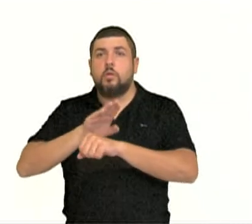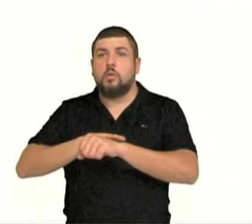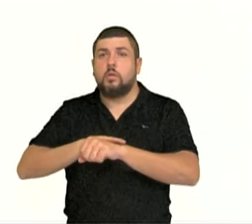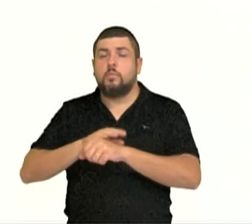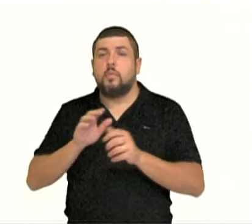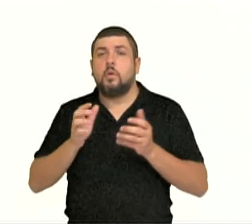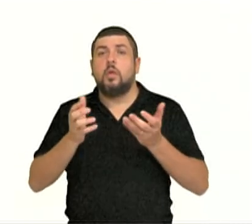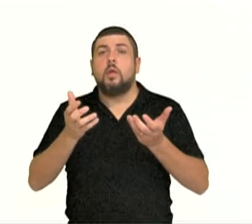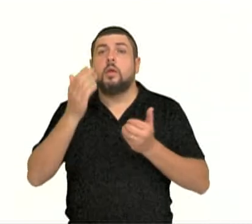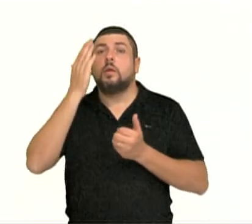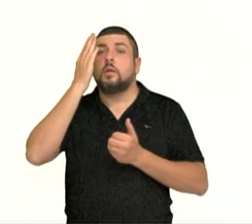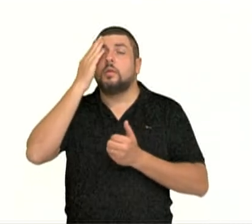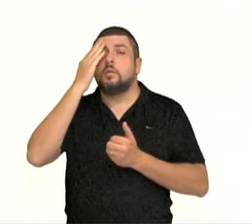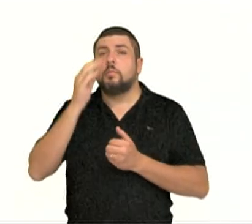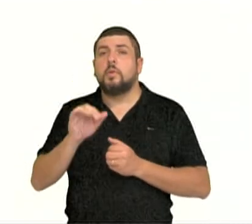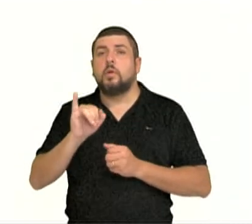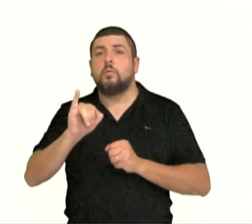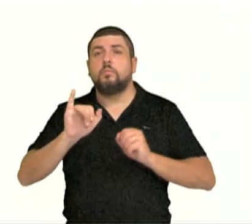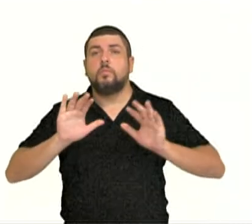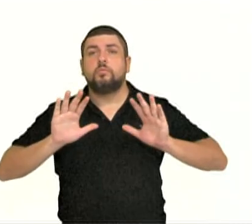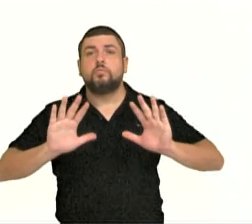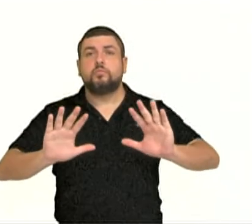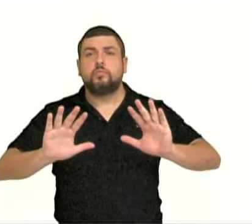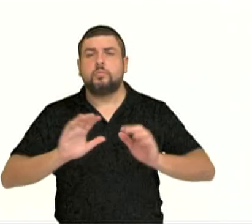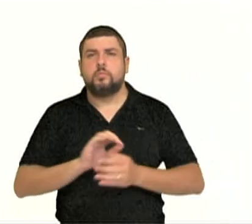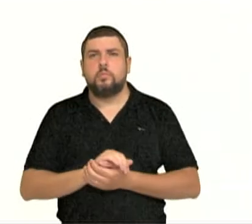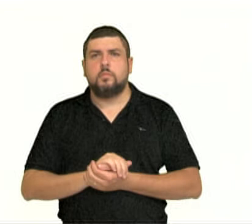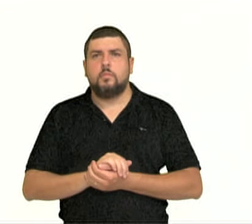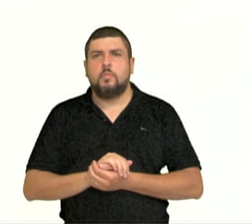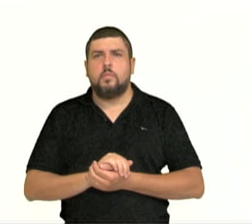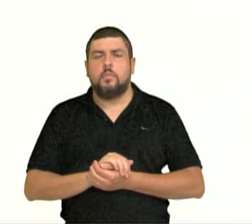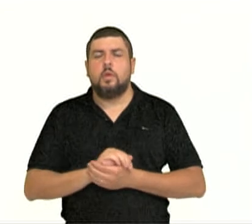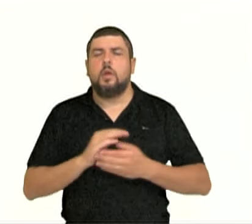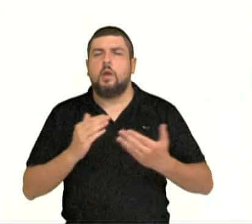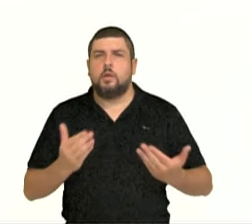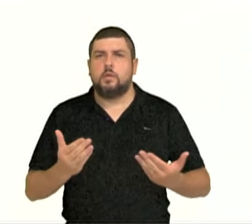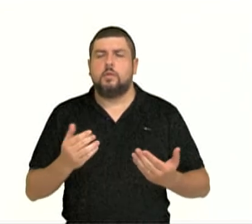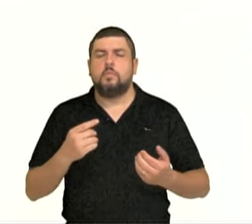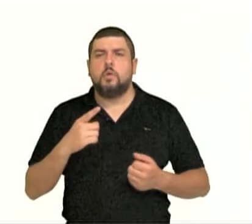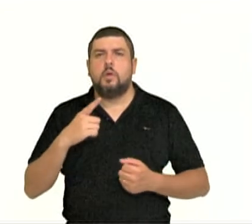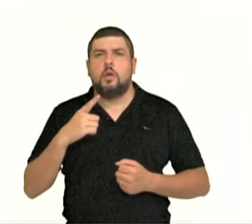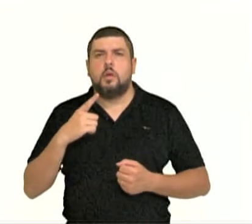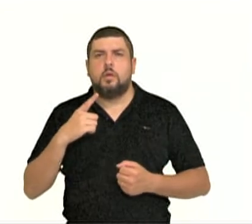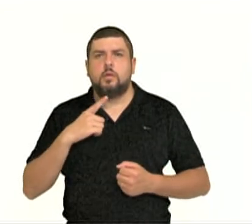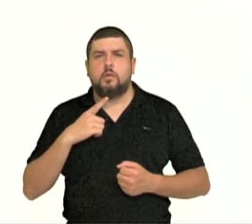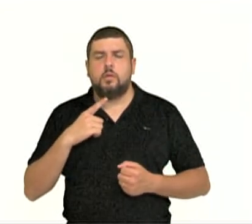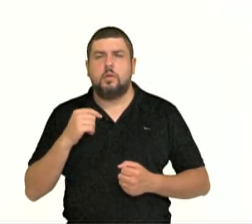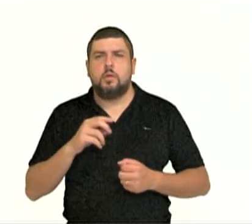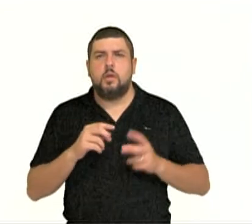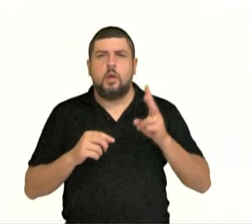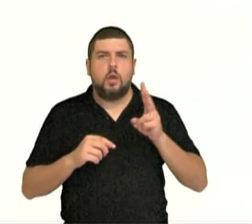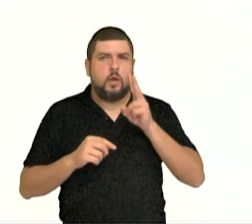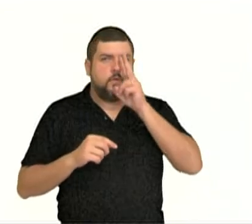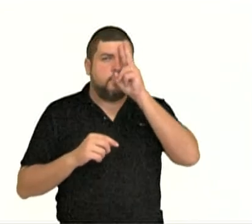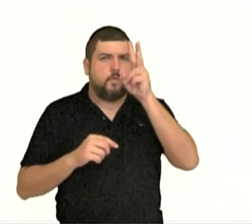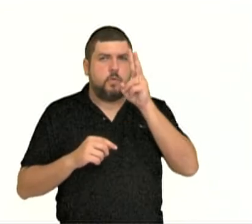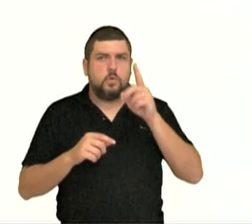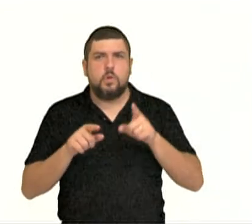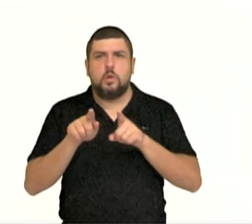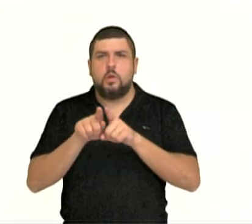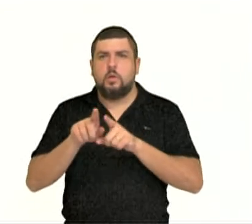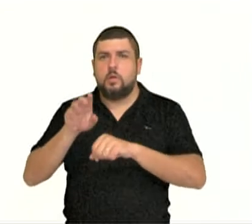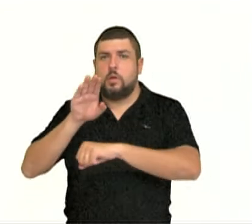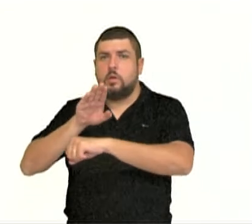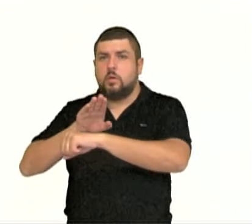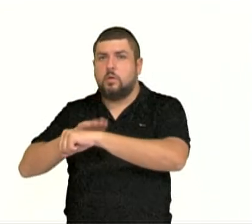calcular. Bem, o que acontece? Como eu tenho a grandeza, força e o intervalo de